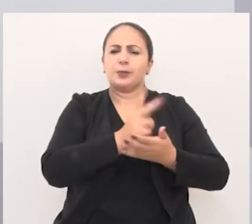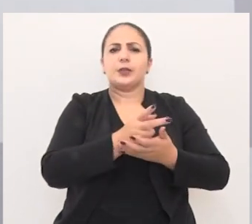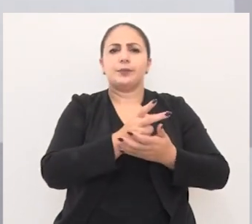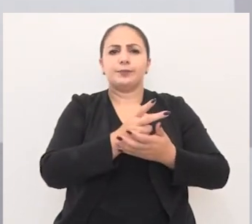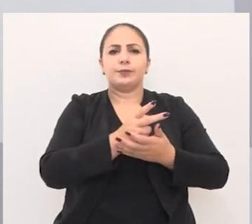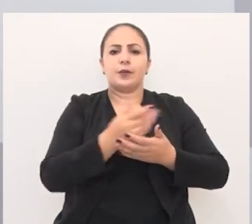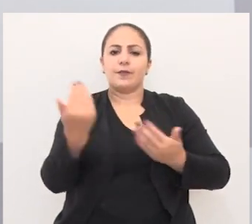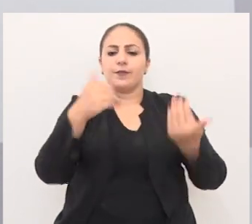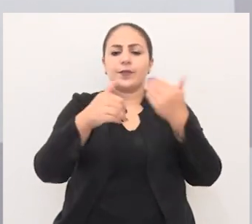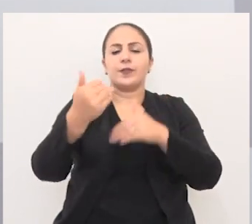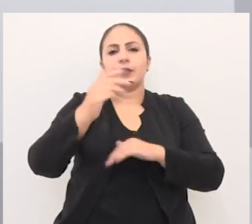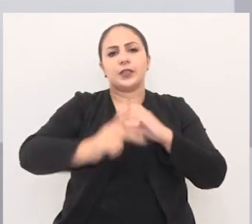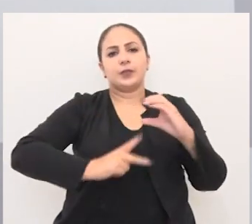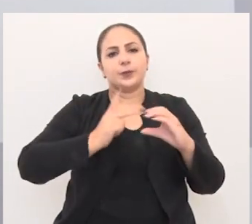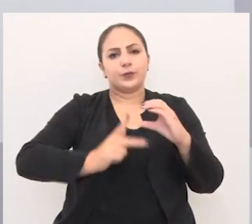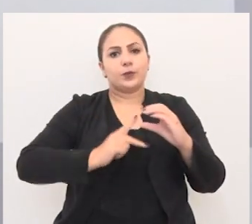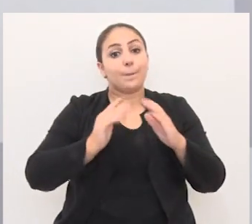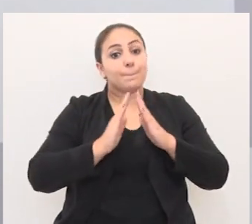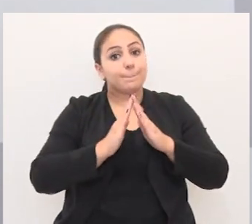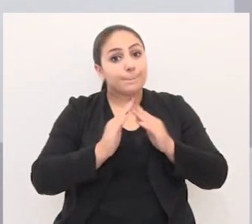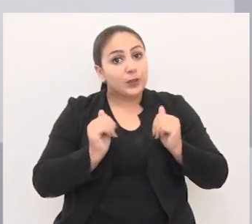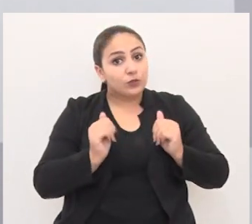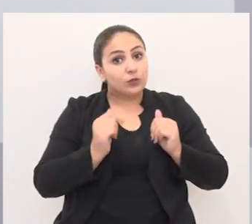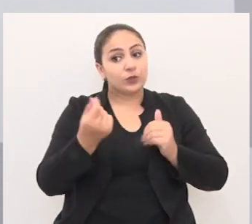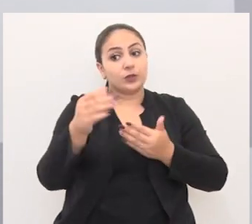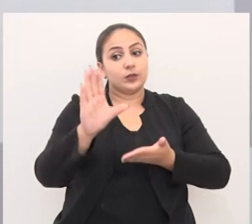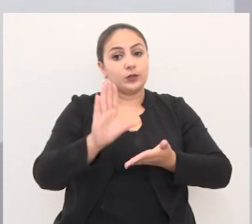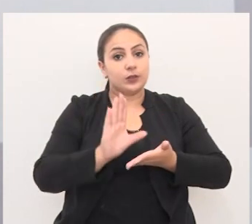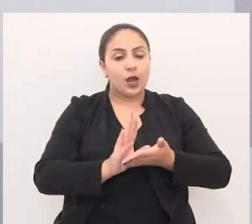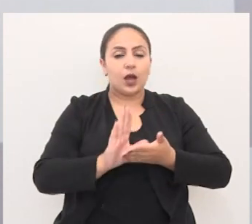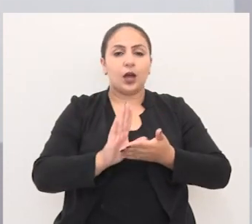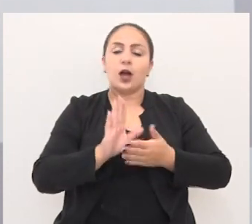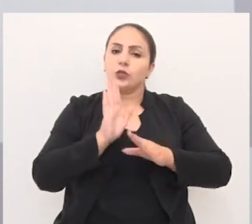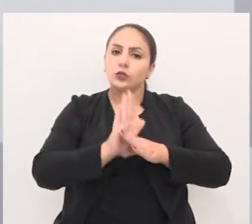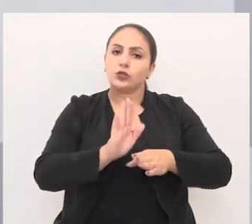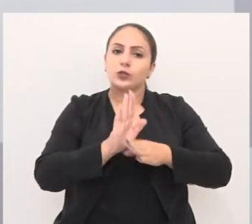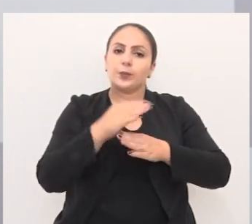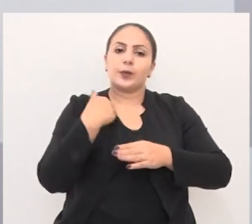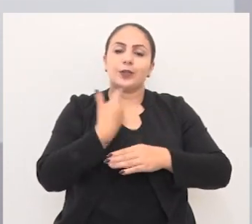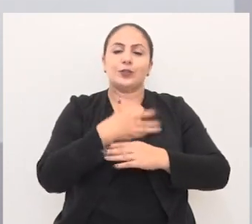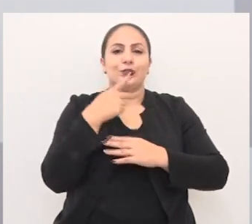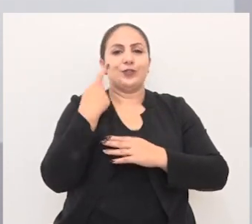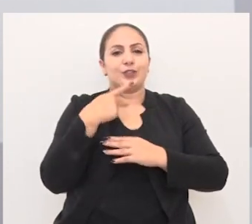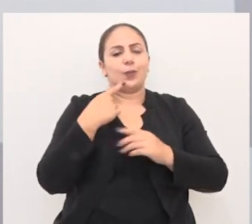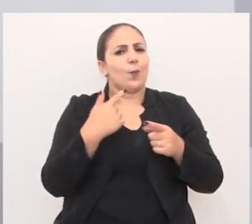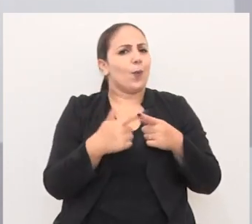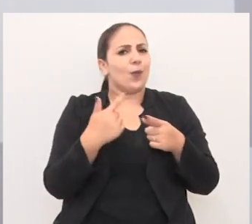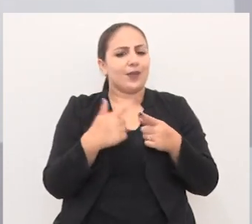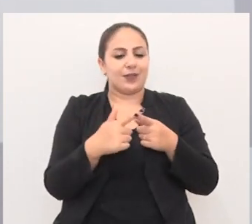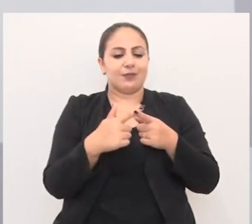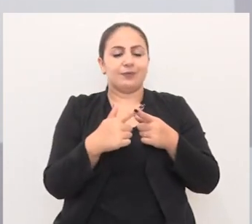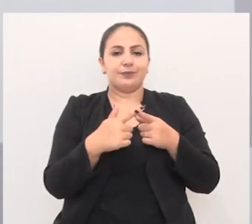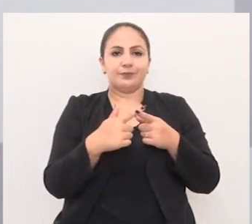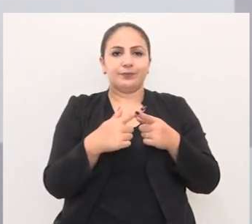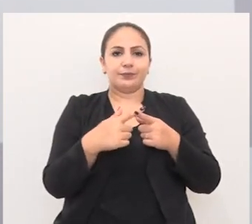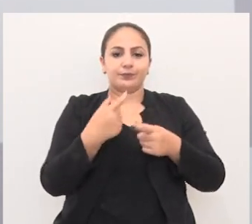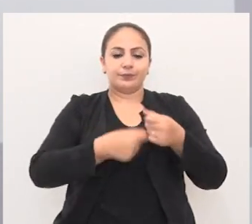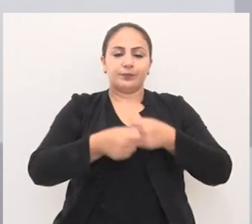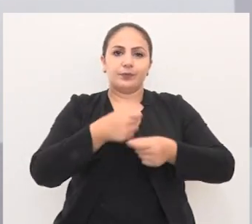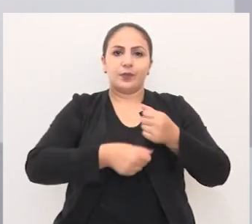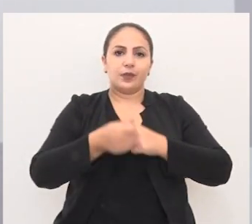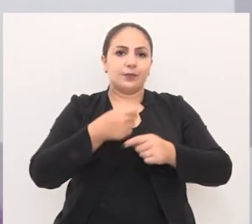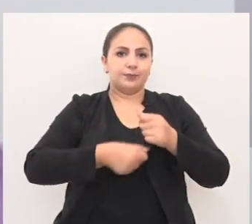seguidamente vêm até a Câmara de Vereadores pedir patrocínio, ajuda para nós vereadores. Por quê? Porque de fato